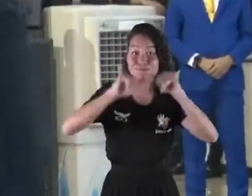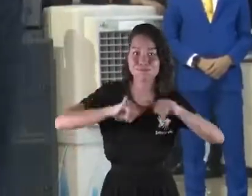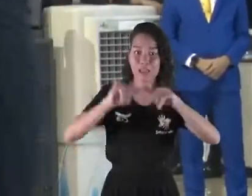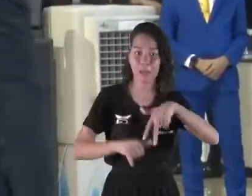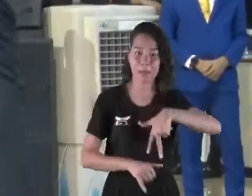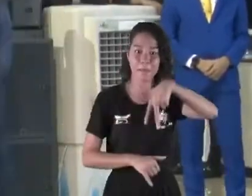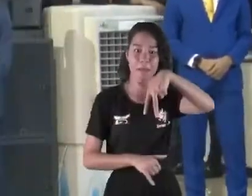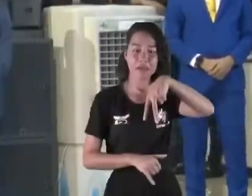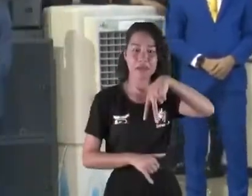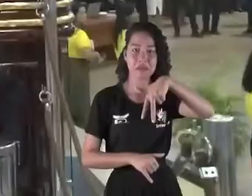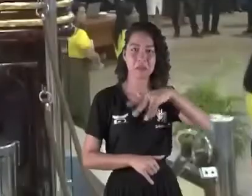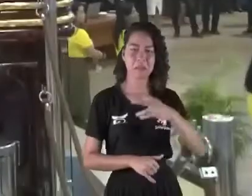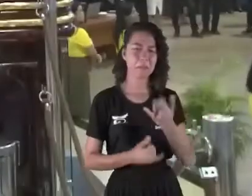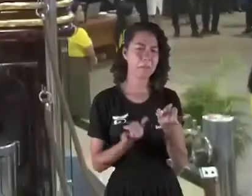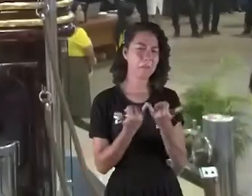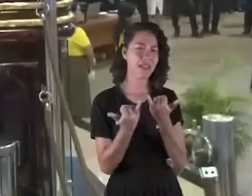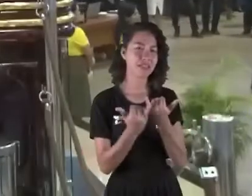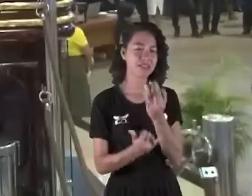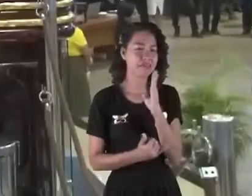estava